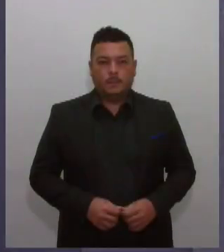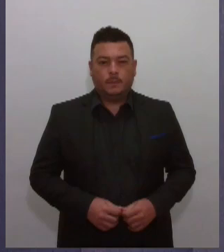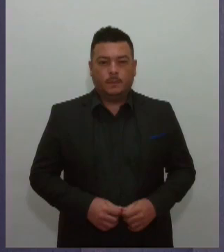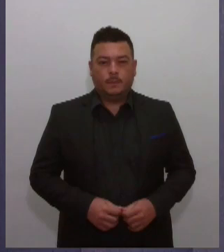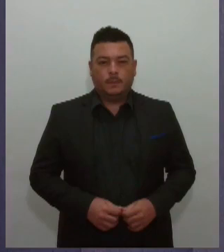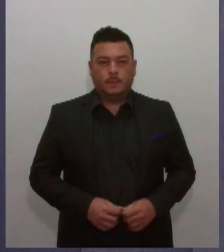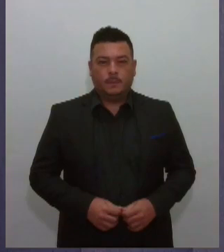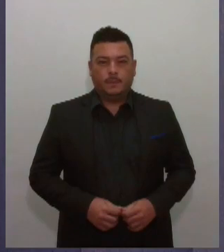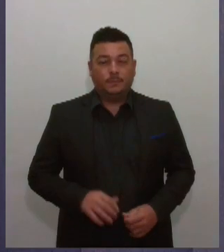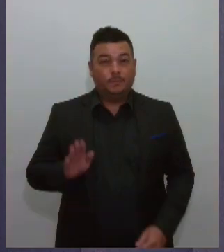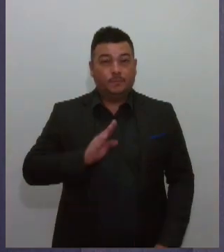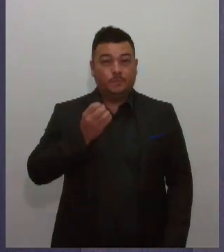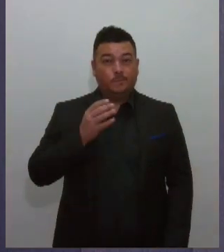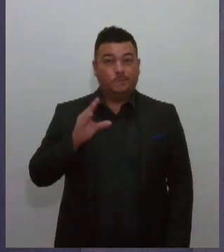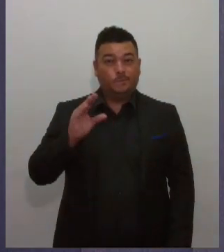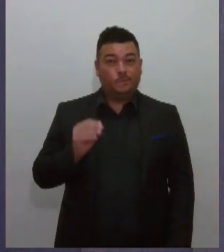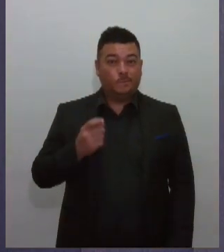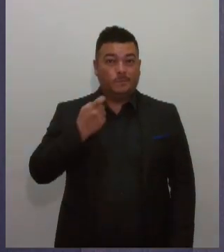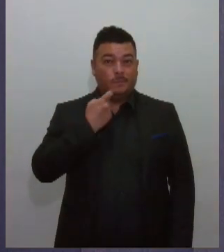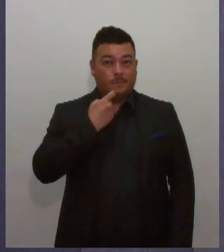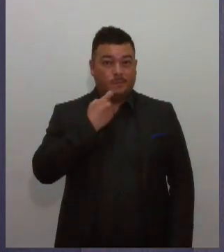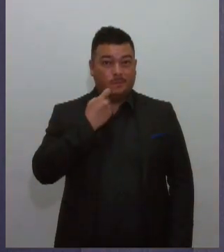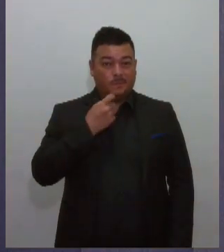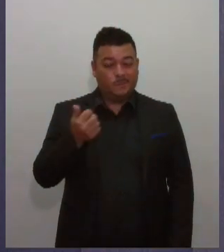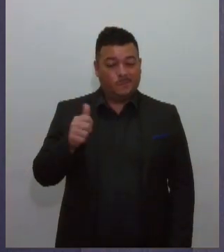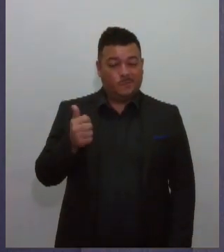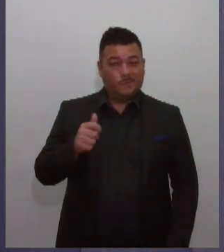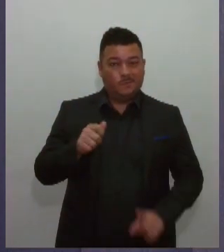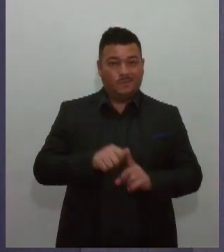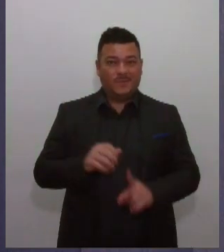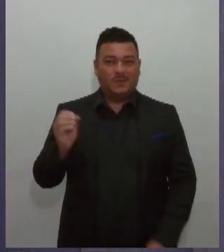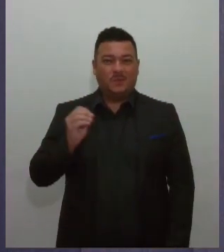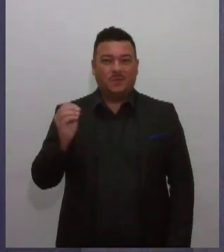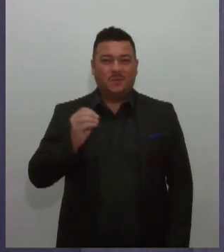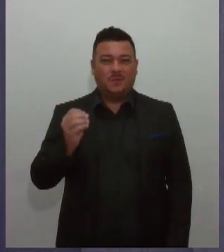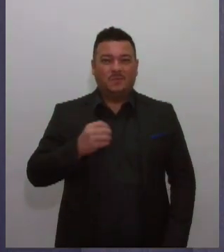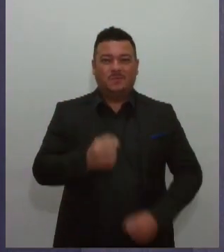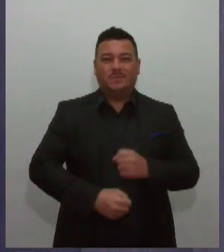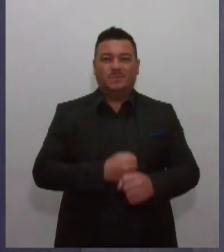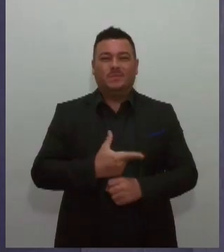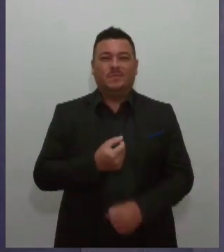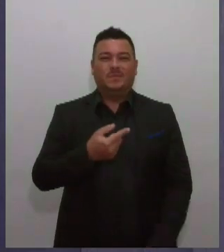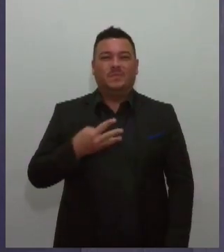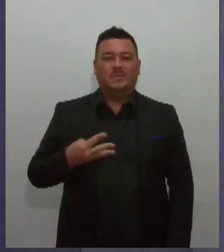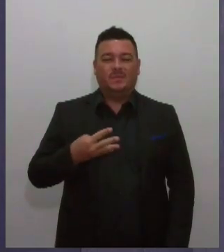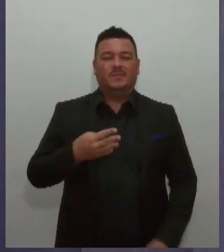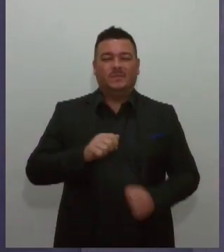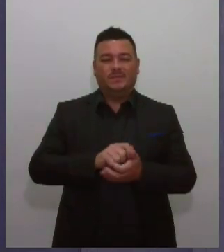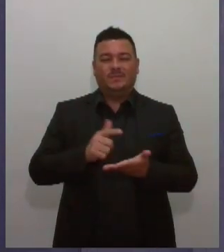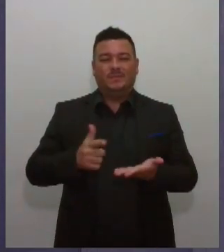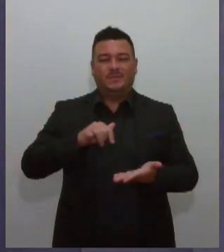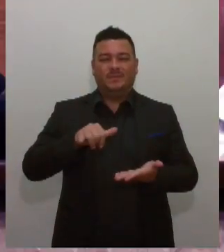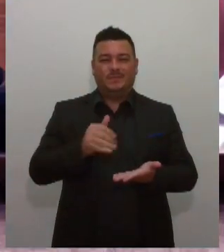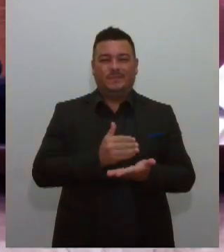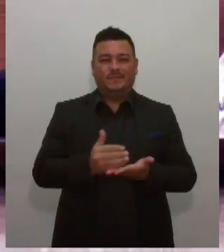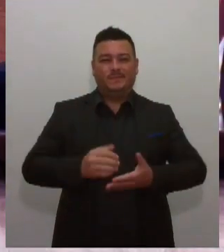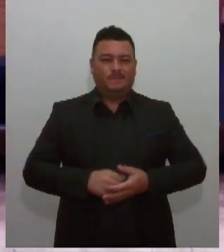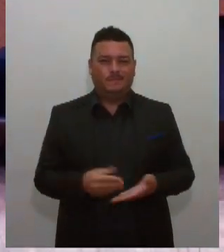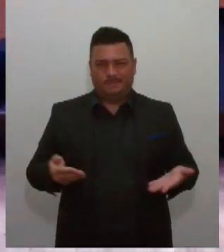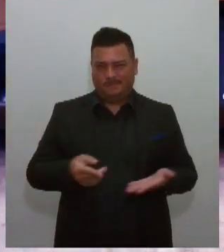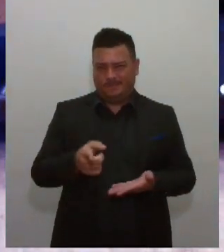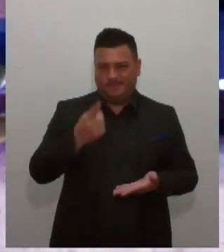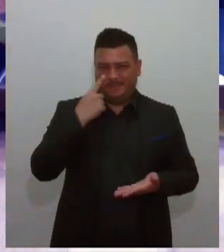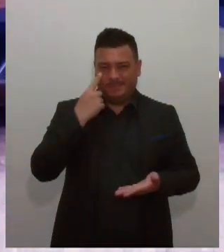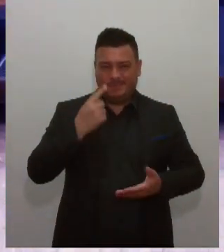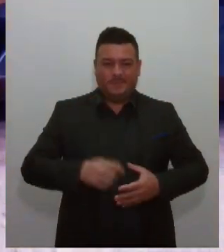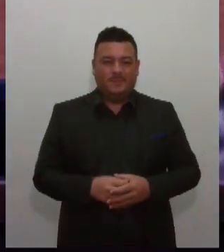Olá, boa noite. Sexta-feira, 11 de outubro de 2024. O Jornal da Leste está no ar e hoje você vai ver. O resumo